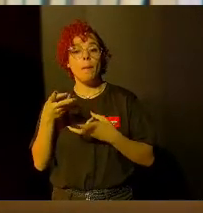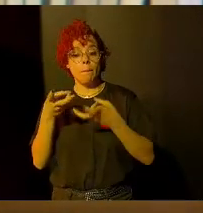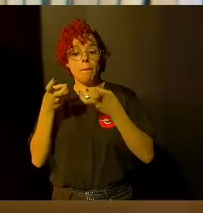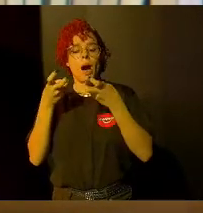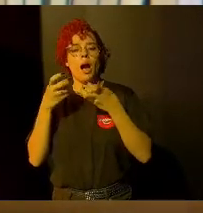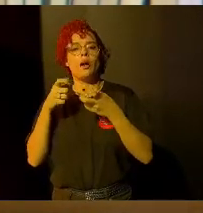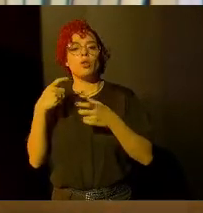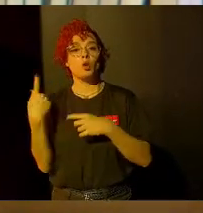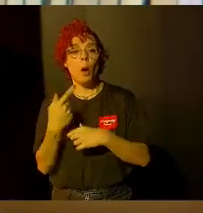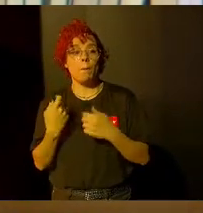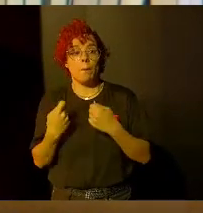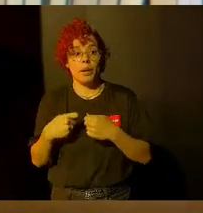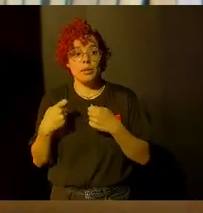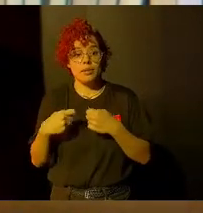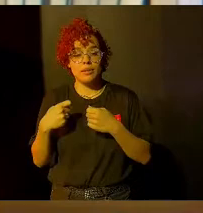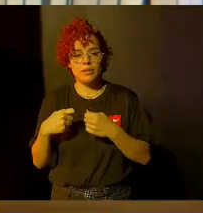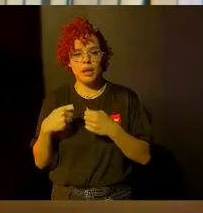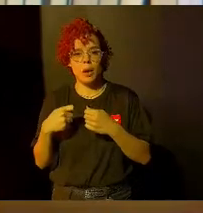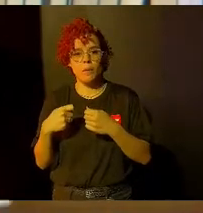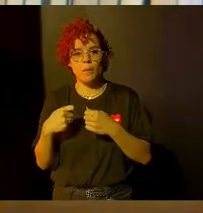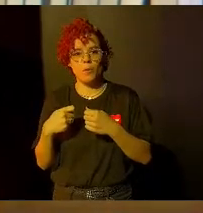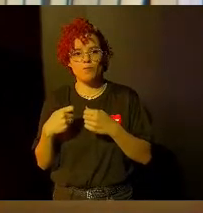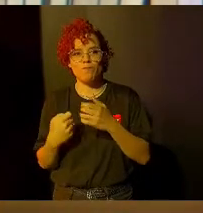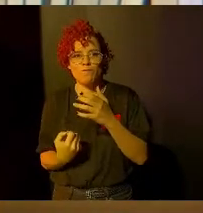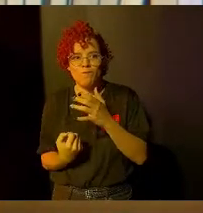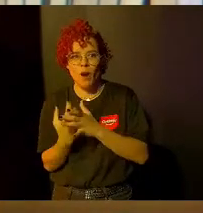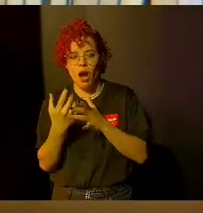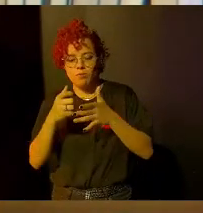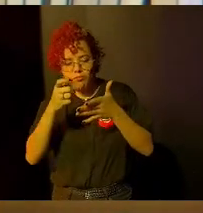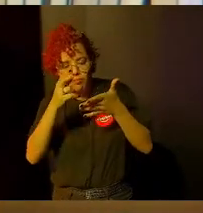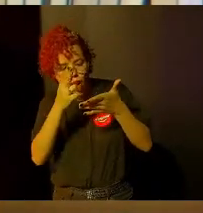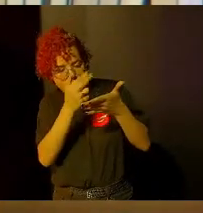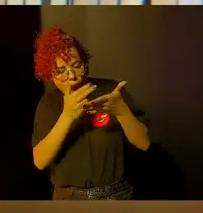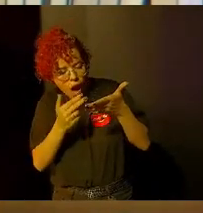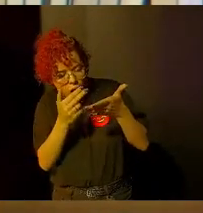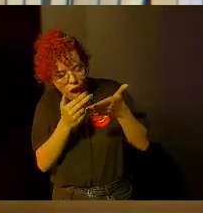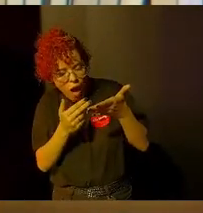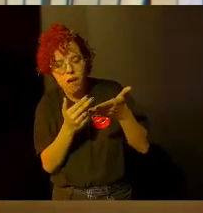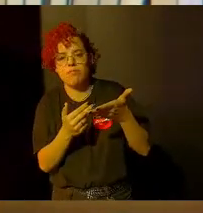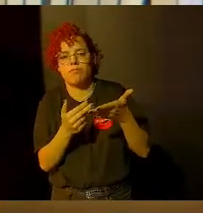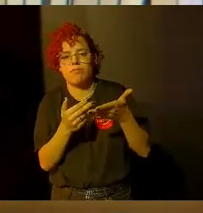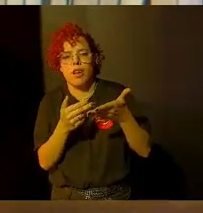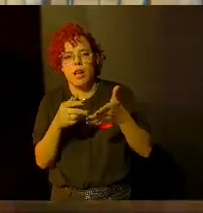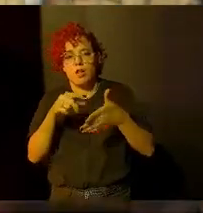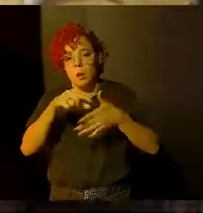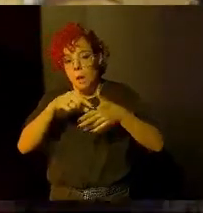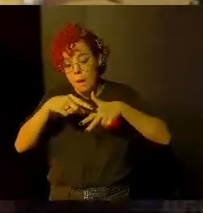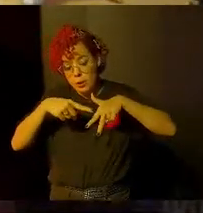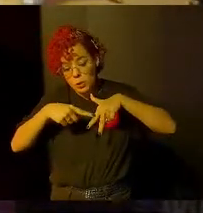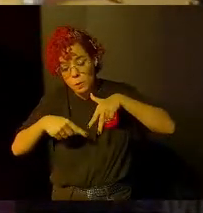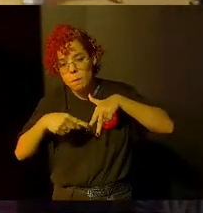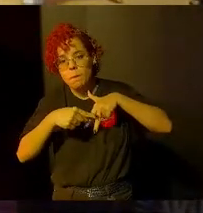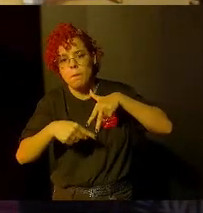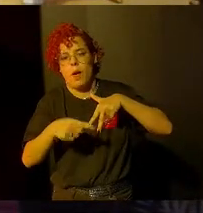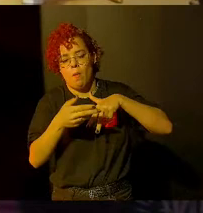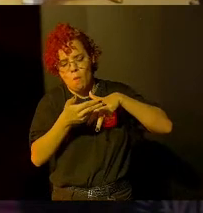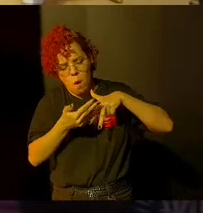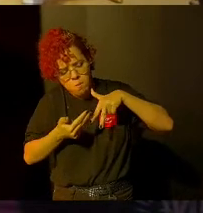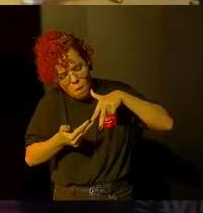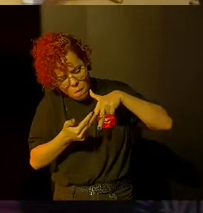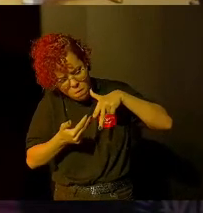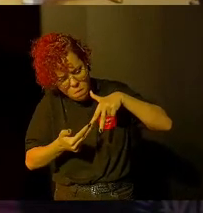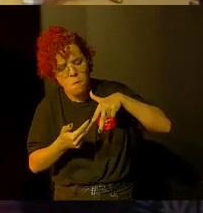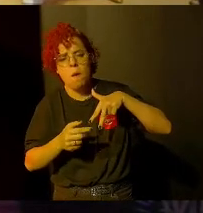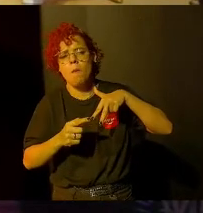recriar as pernas e os pés e trabalhando com animadora ela